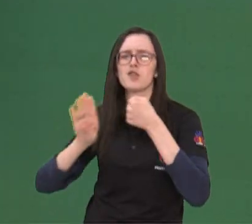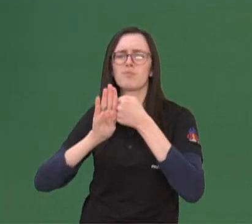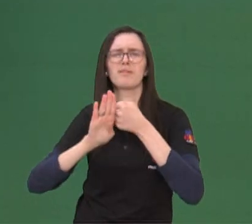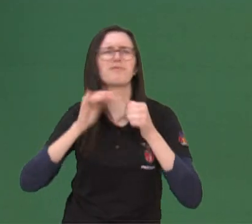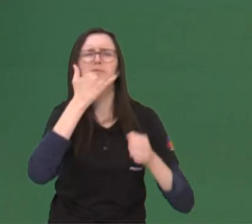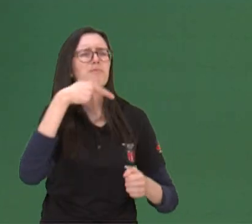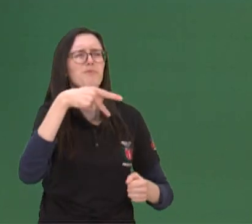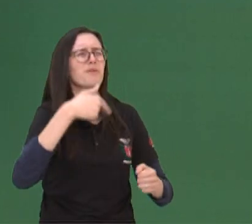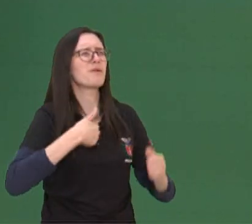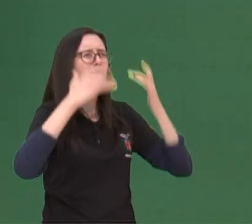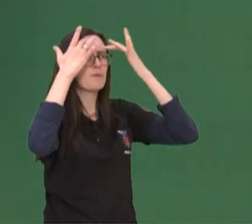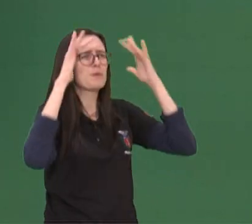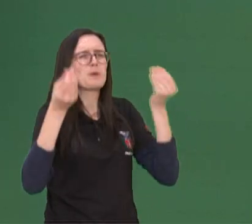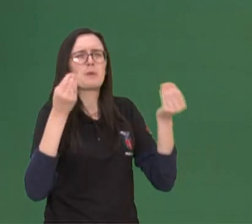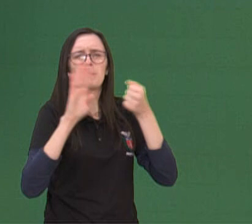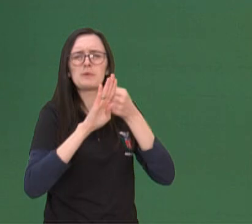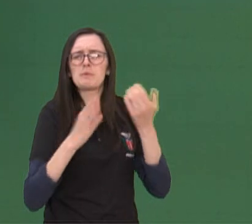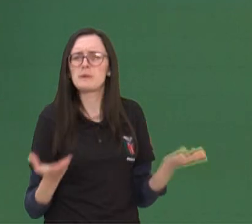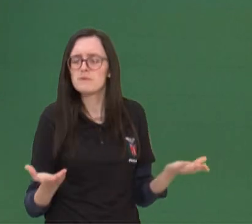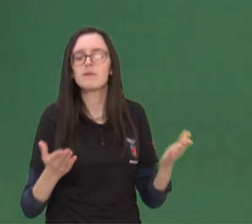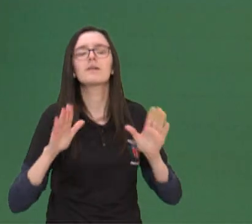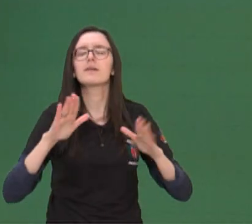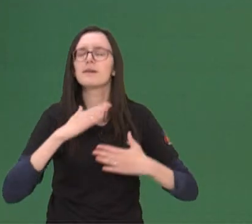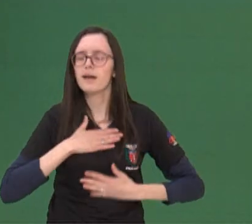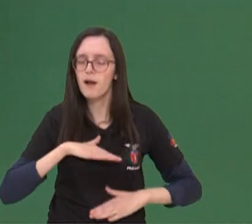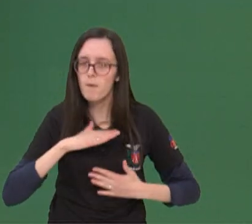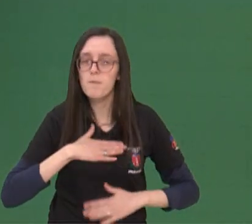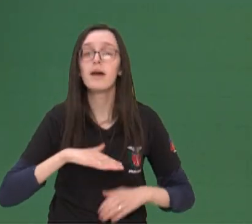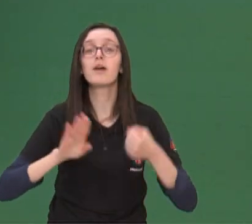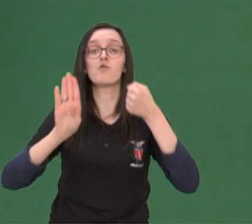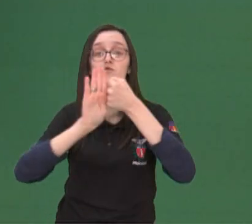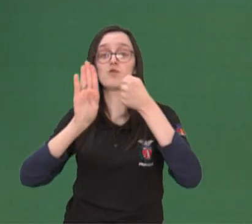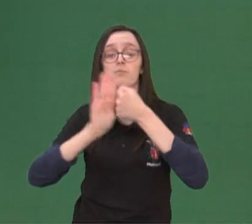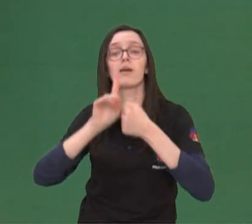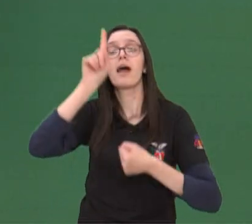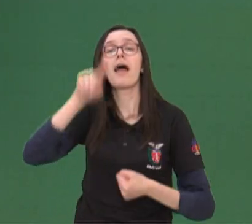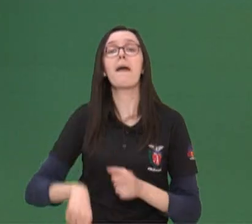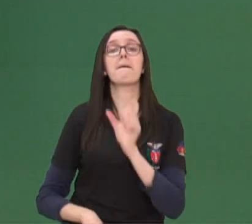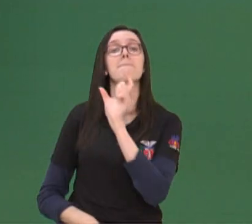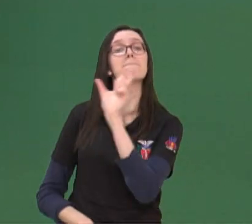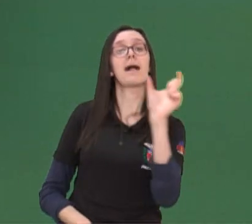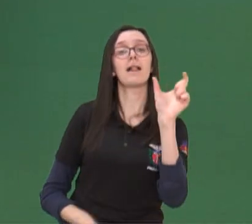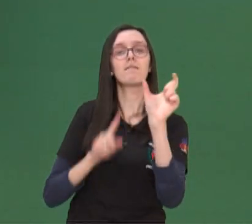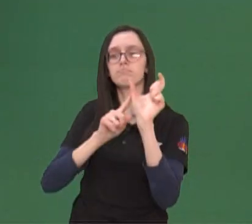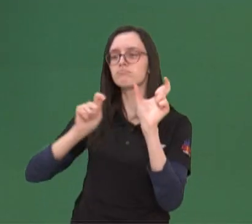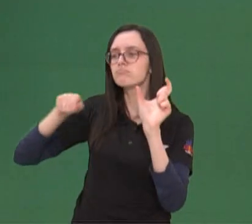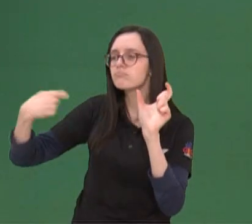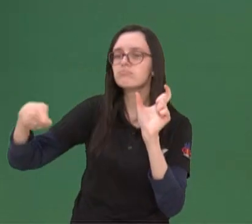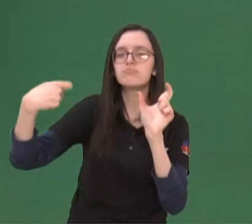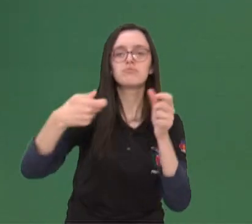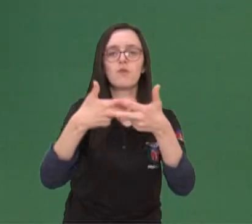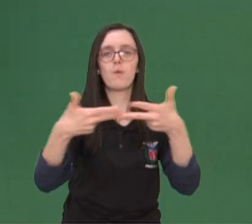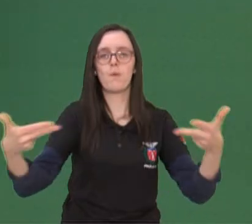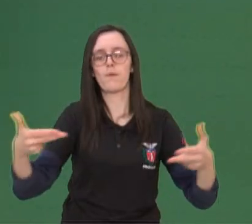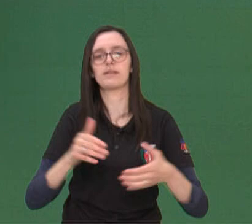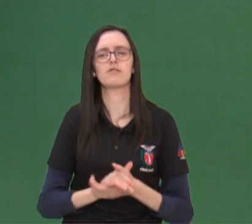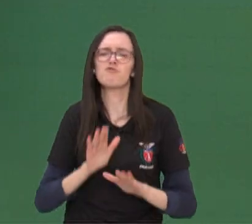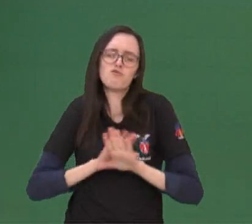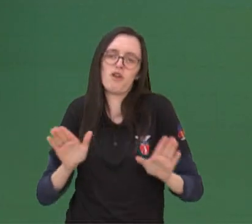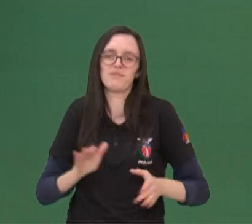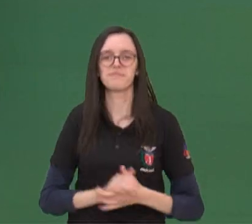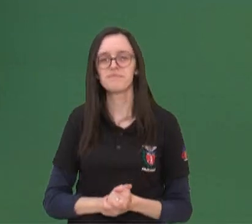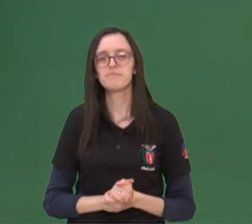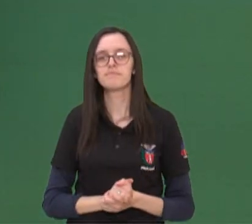professor, eu nem sei direito ainda o que é substantivo. Calma, substantivos são palavras que dão nome às coisas. Só